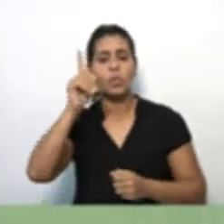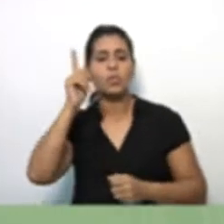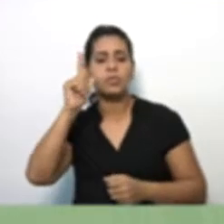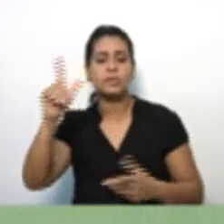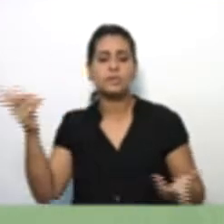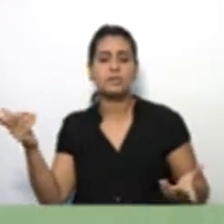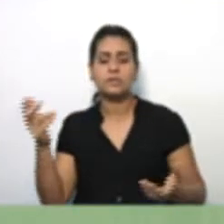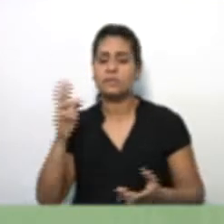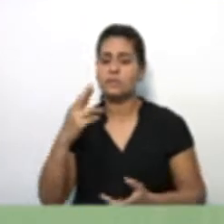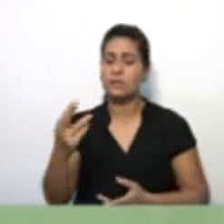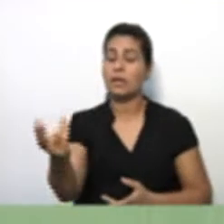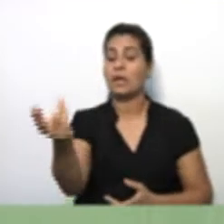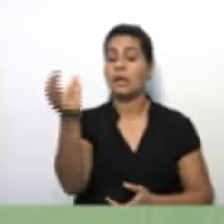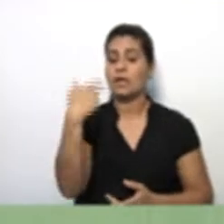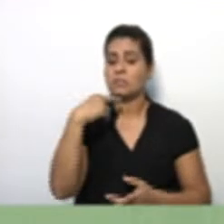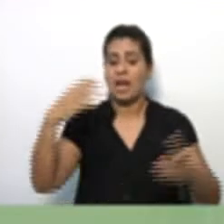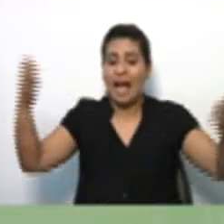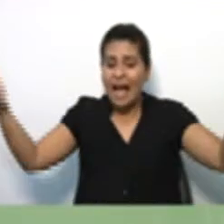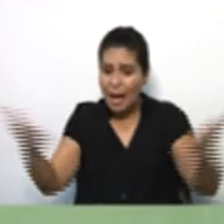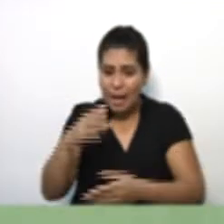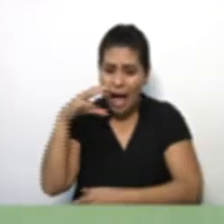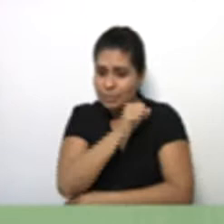o quê? Um resultado